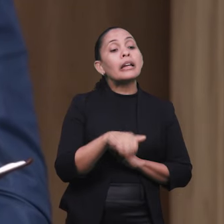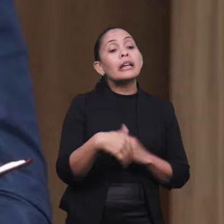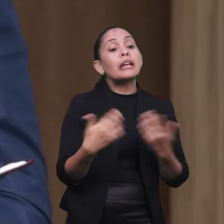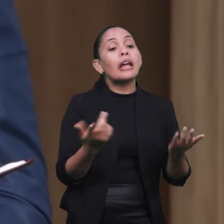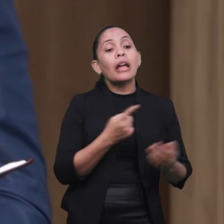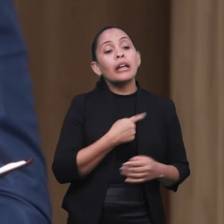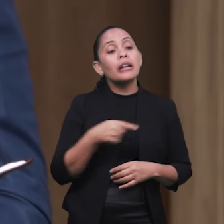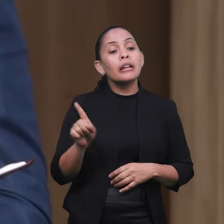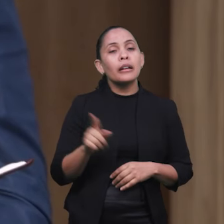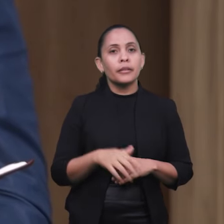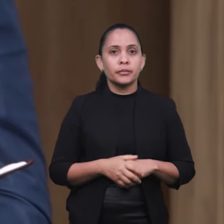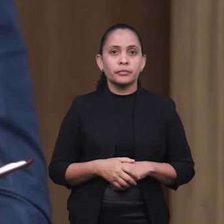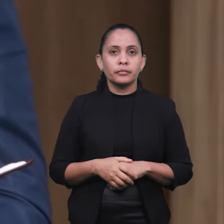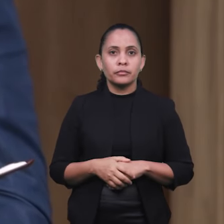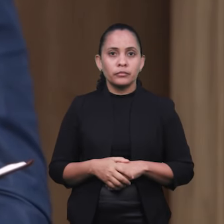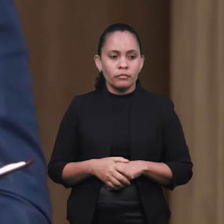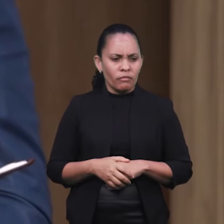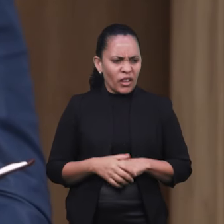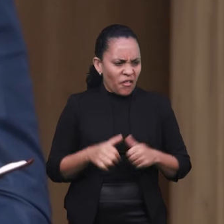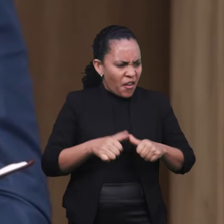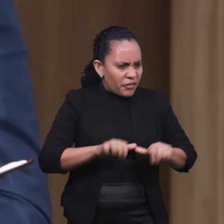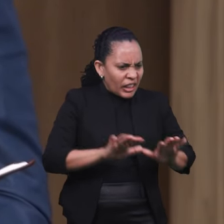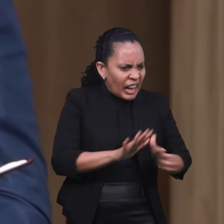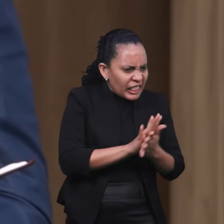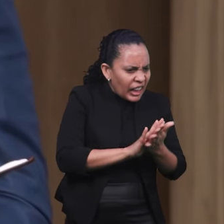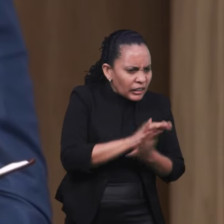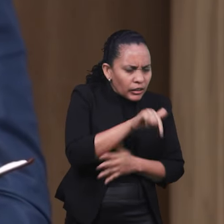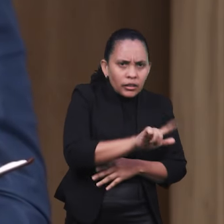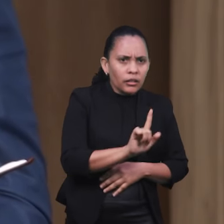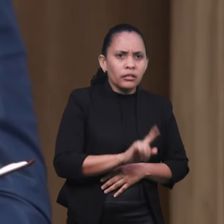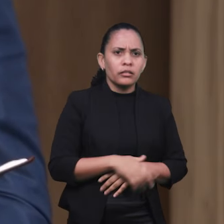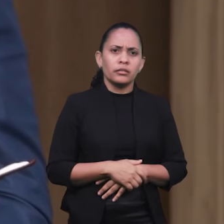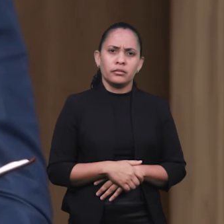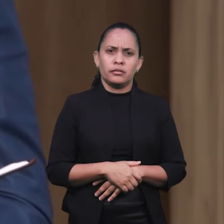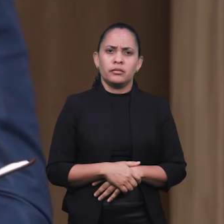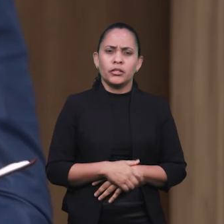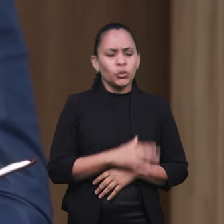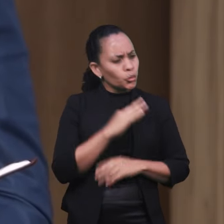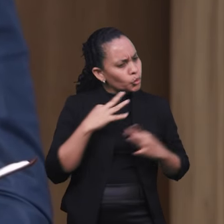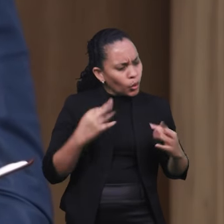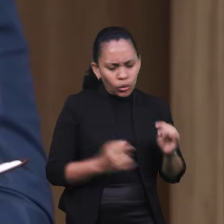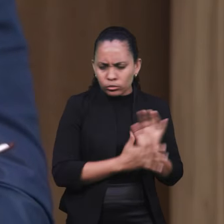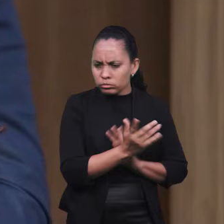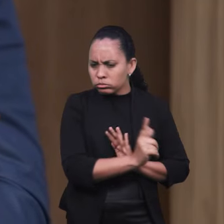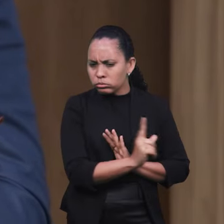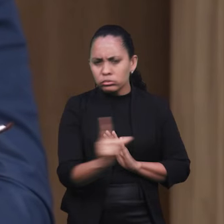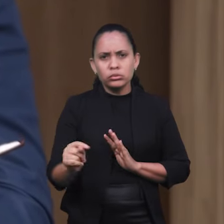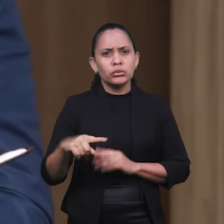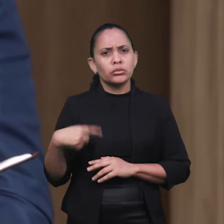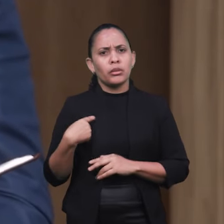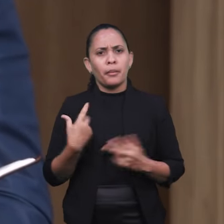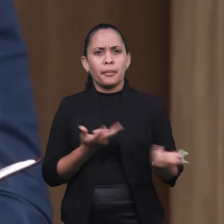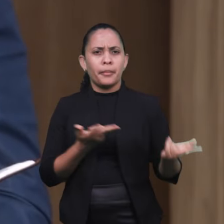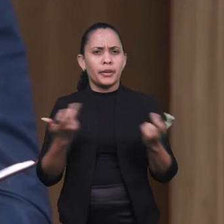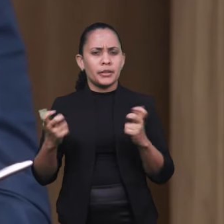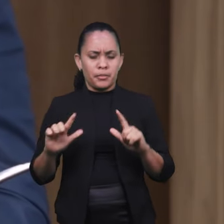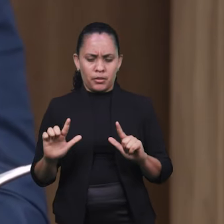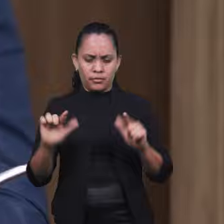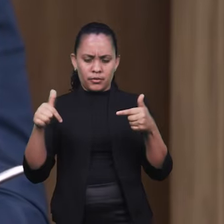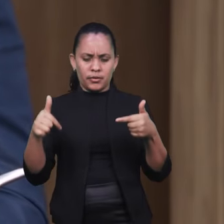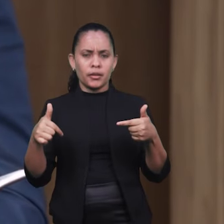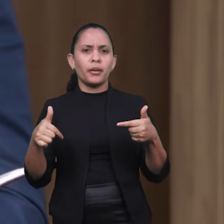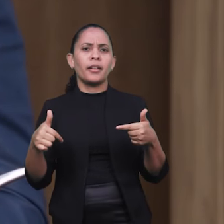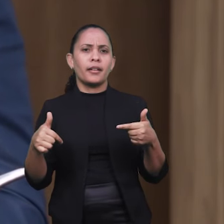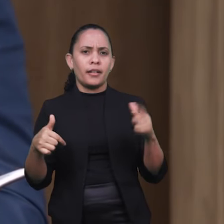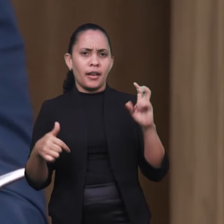Né? Então, nenhuma unha ficaria. Essa foi a expressão. Né? Então, nós vemos aqui nessas 5